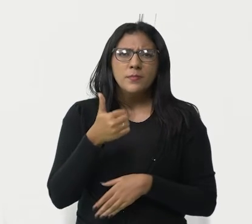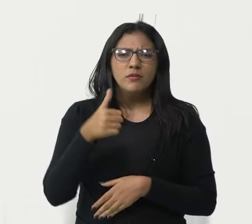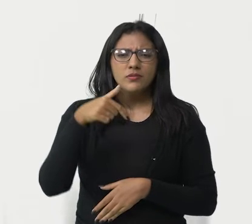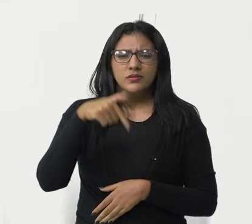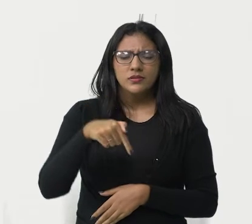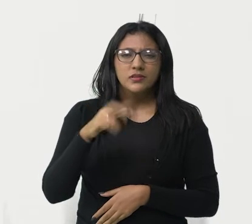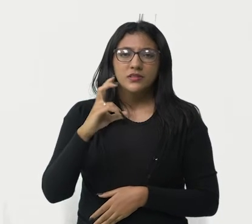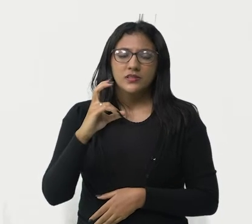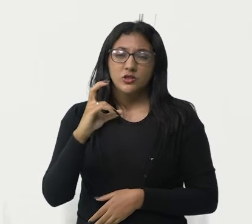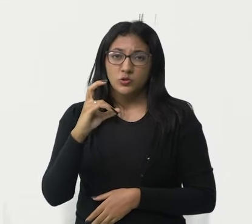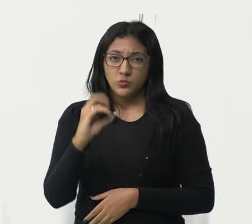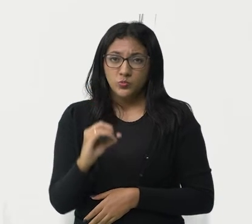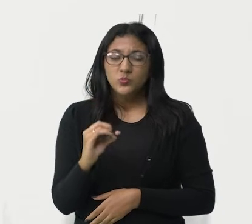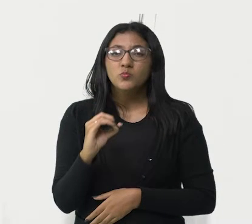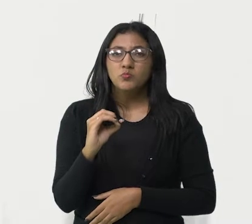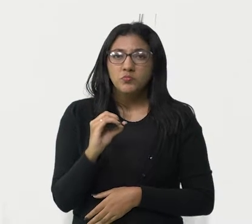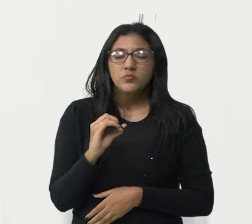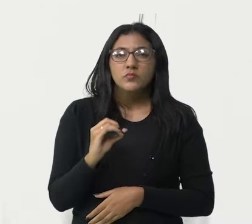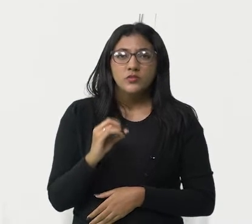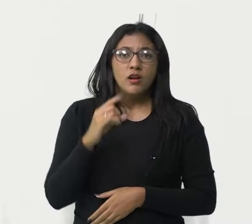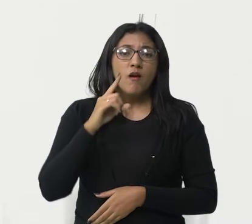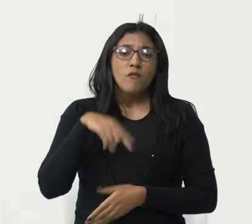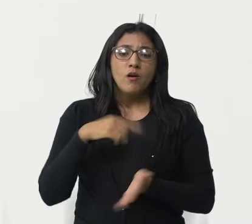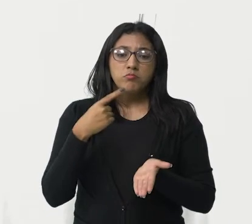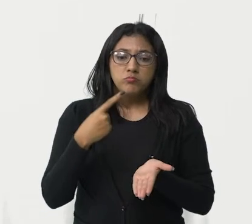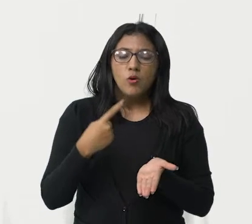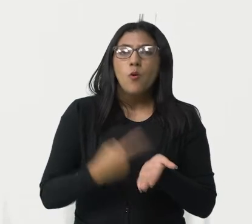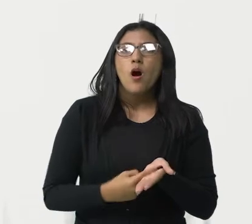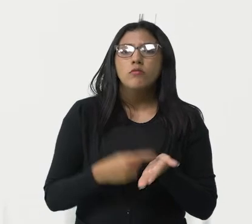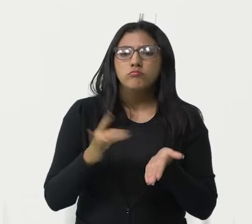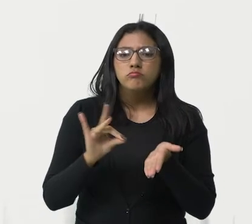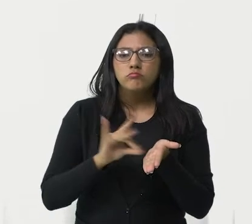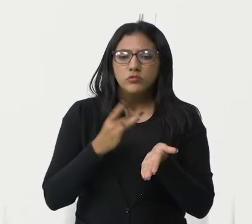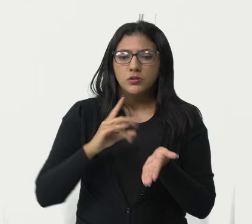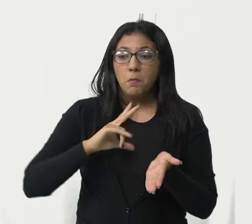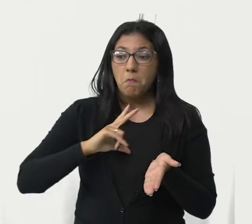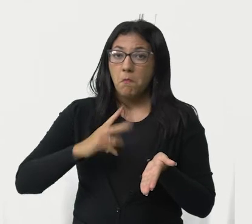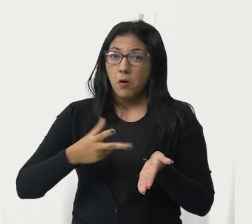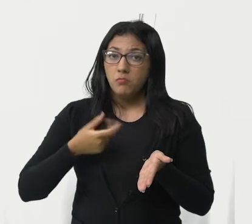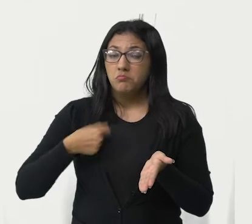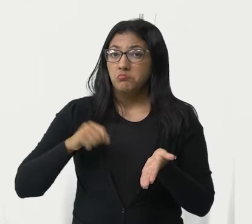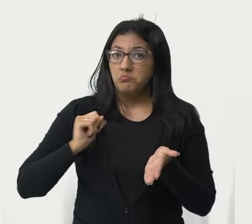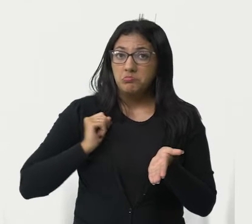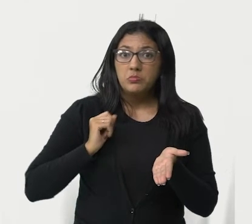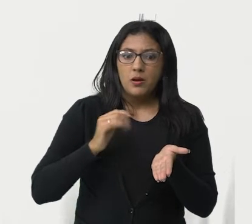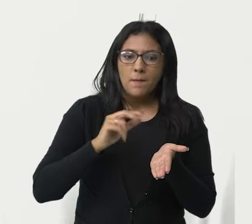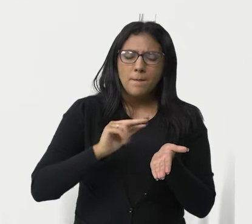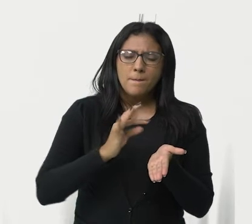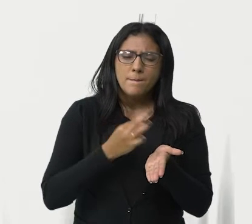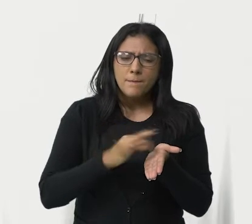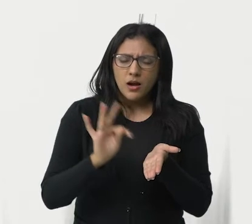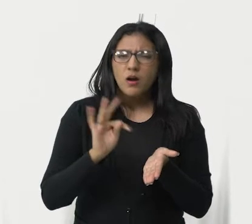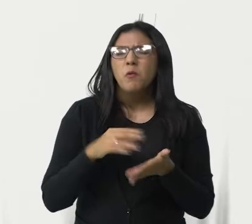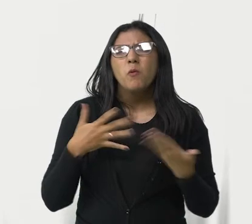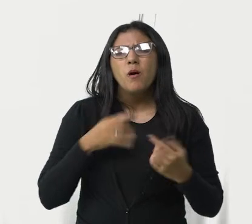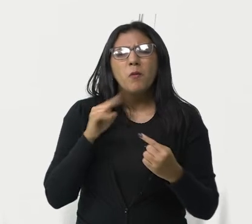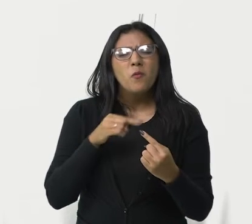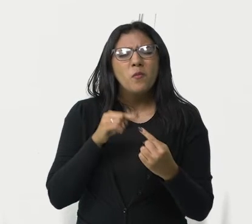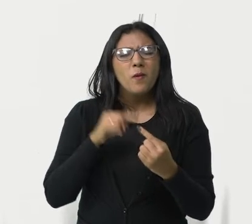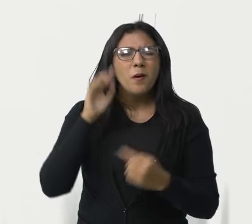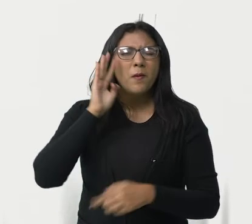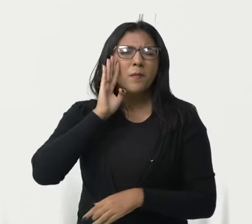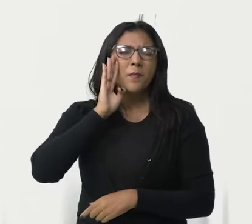1750, foi um acordo assinado entre Portugal e Espanha e o principal objetivo, né, de